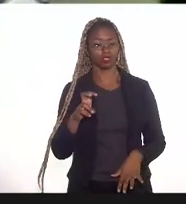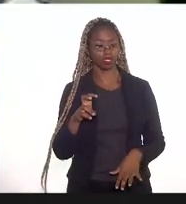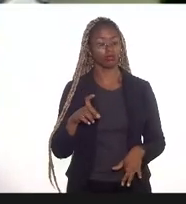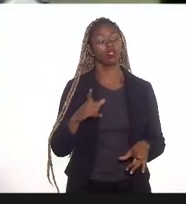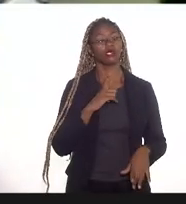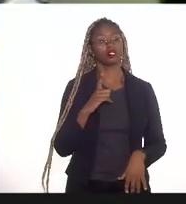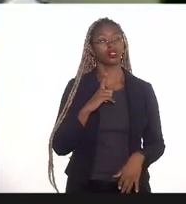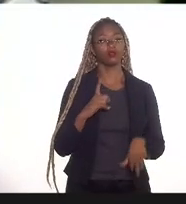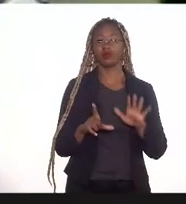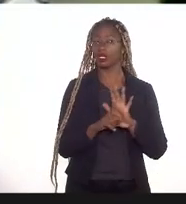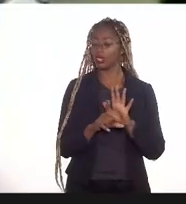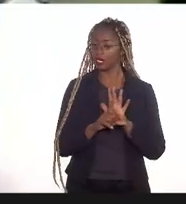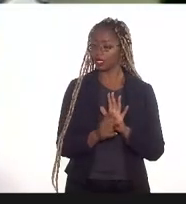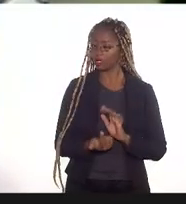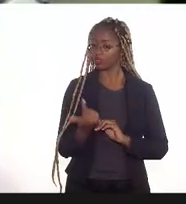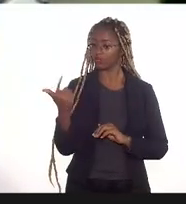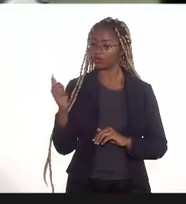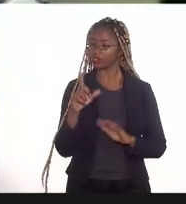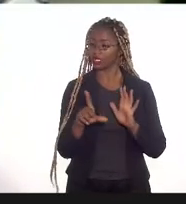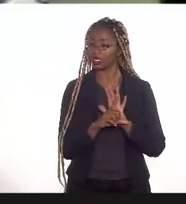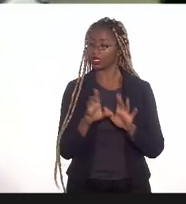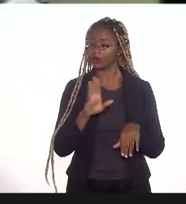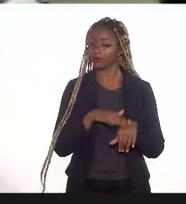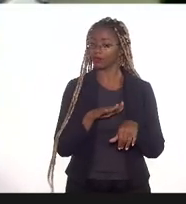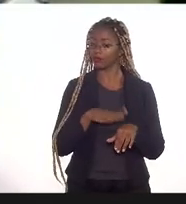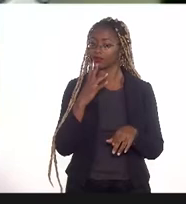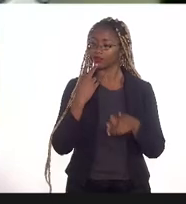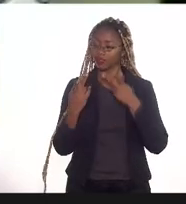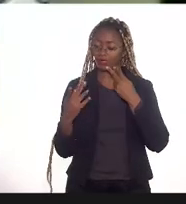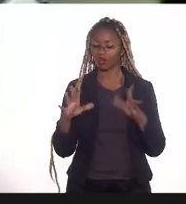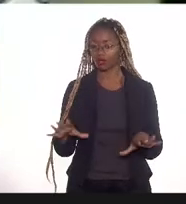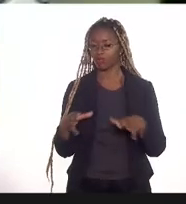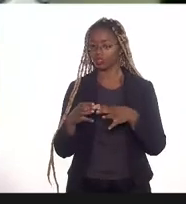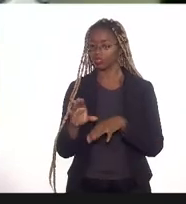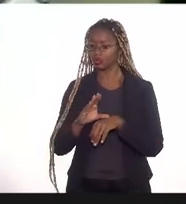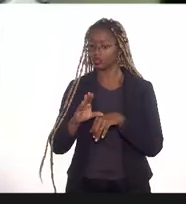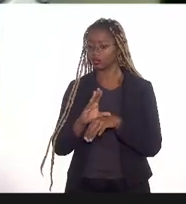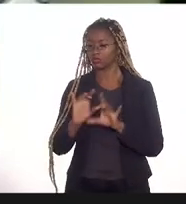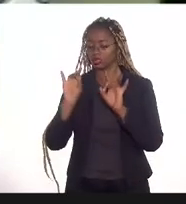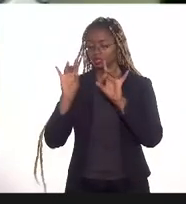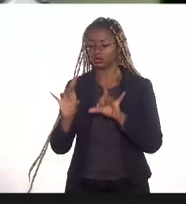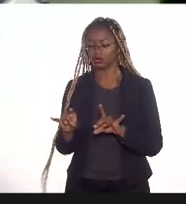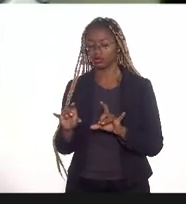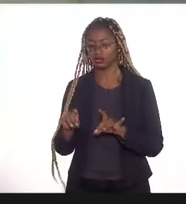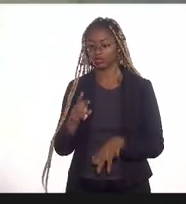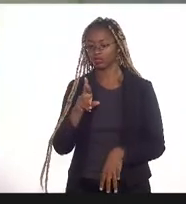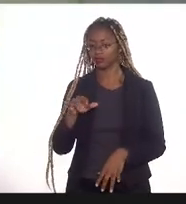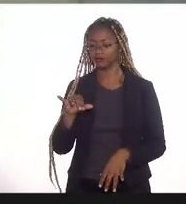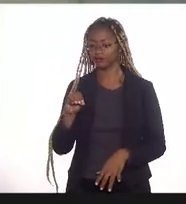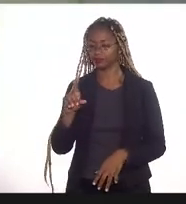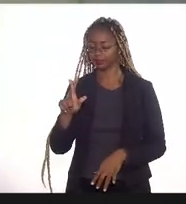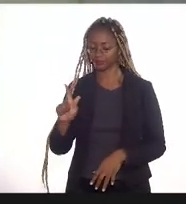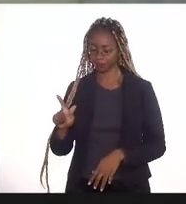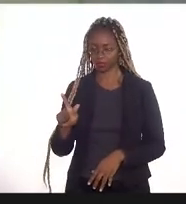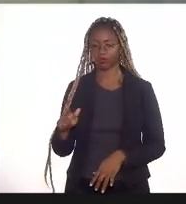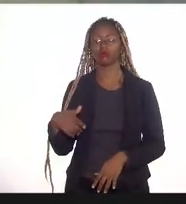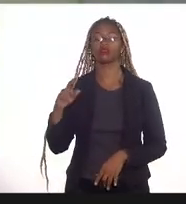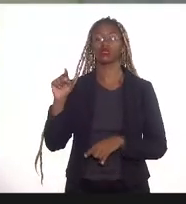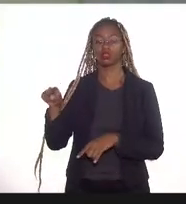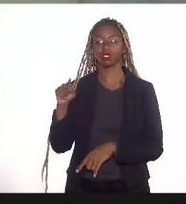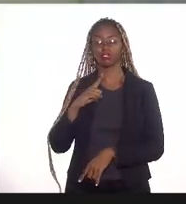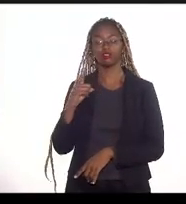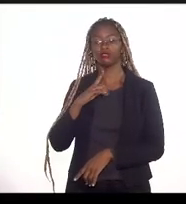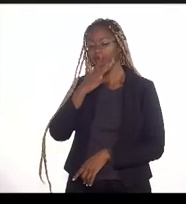própria lei estabelecia que haveria uma comissão específica para a comissão Rio Log, em que haviam atores específicos